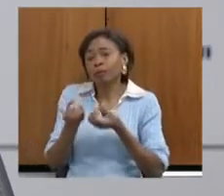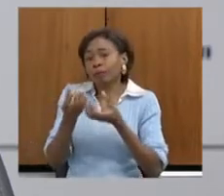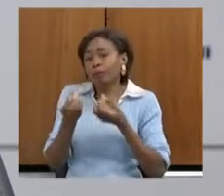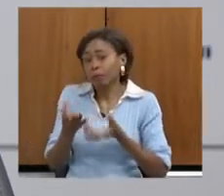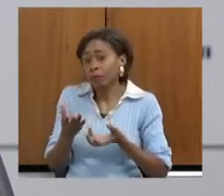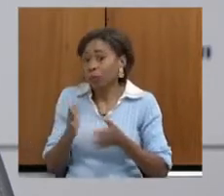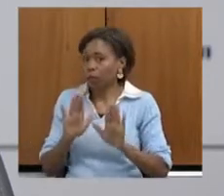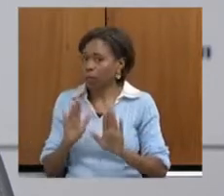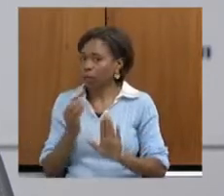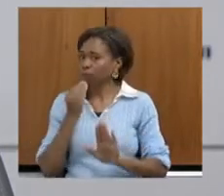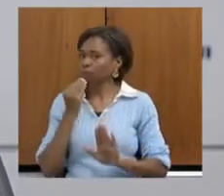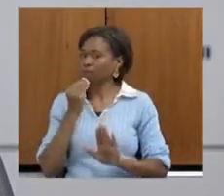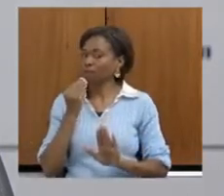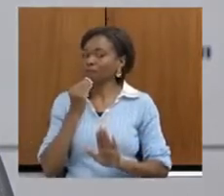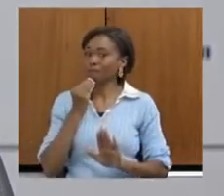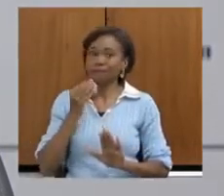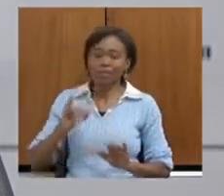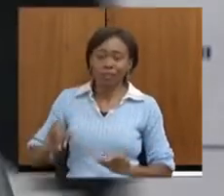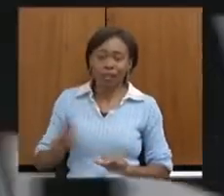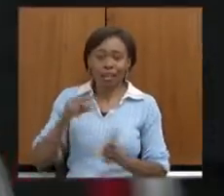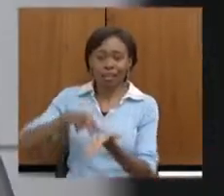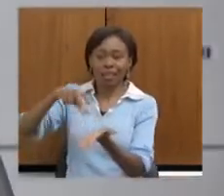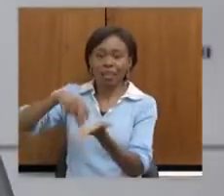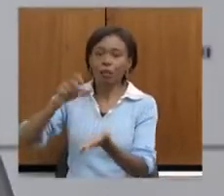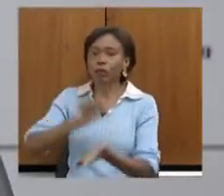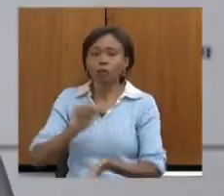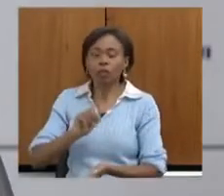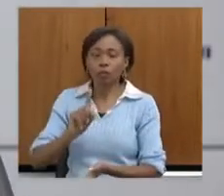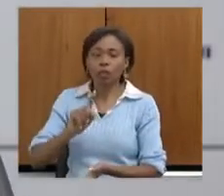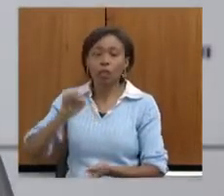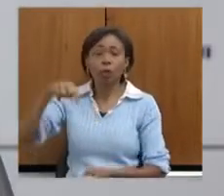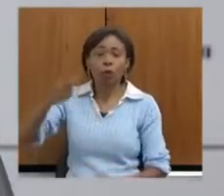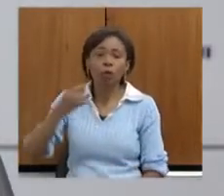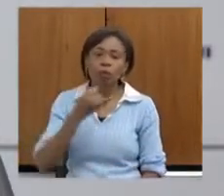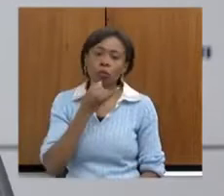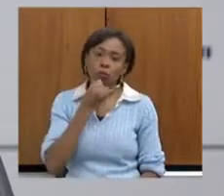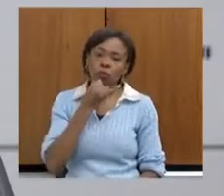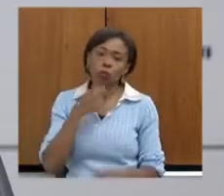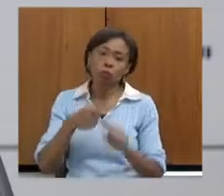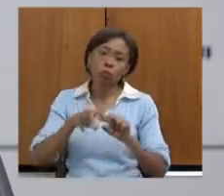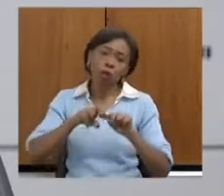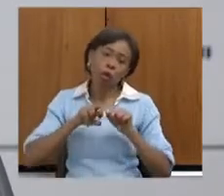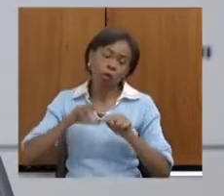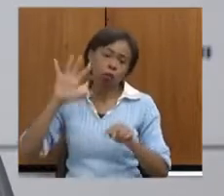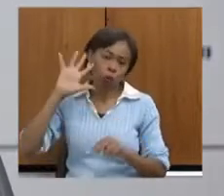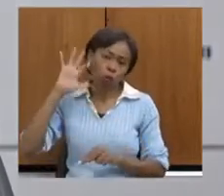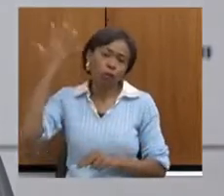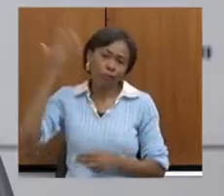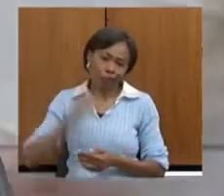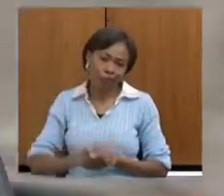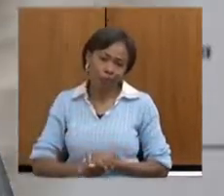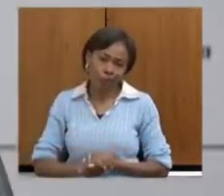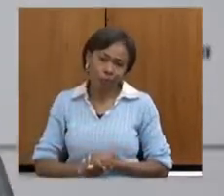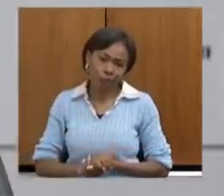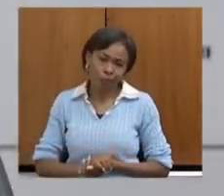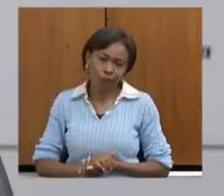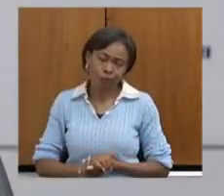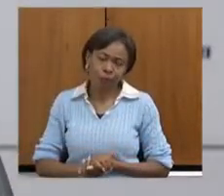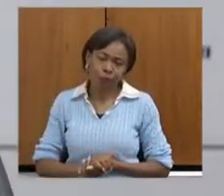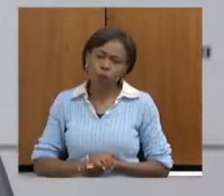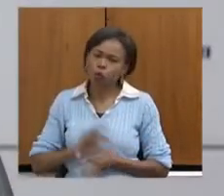nos territórios que sejam afinar os frustrados pelo resultado apresentado portanto toda a informação tenho